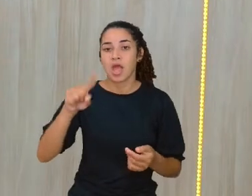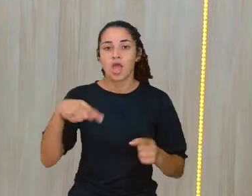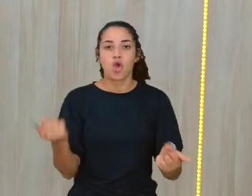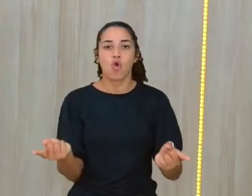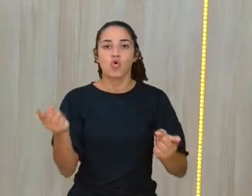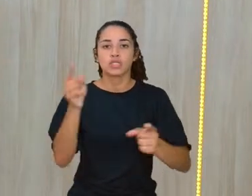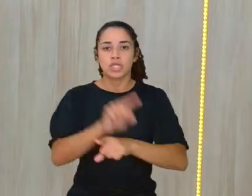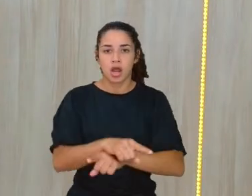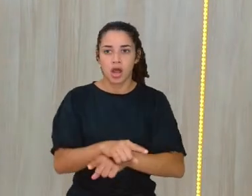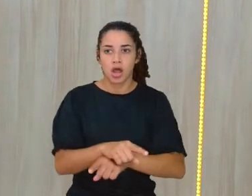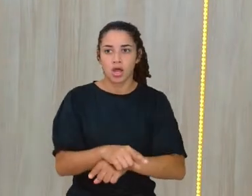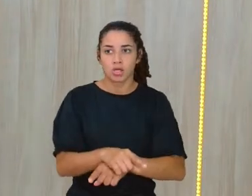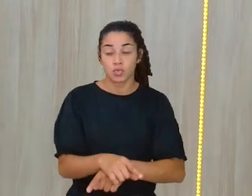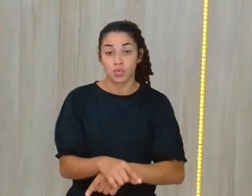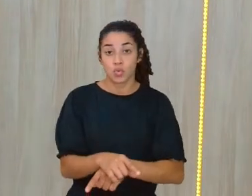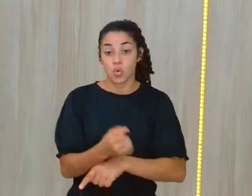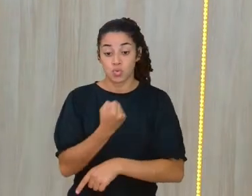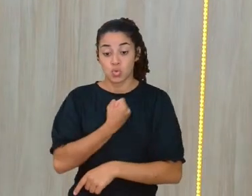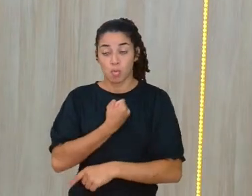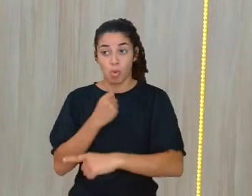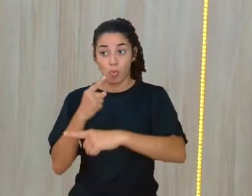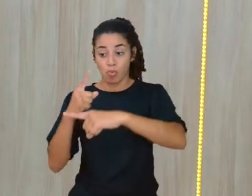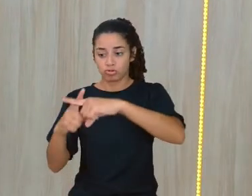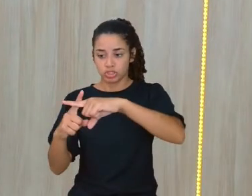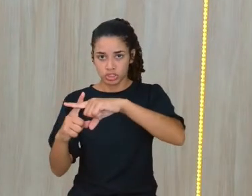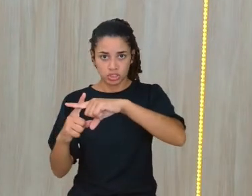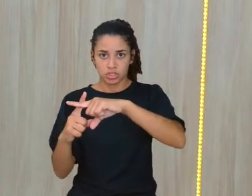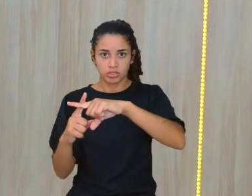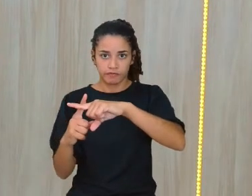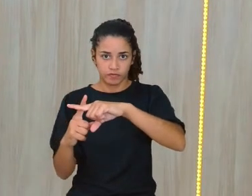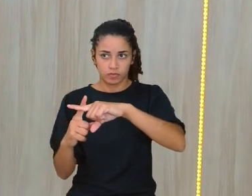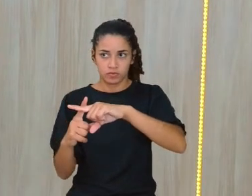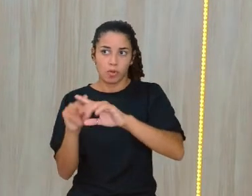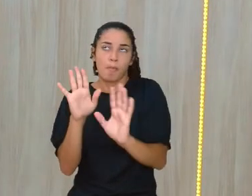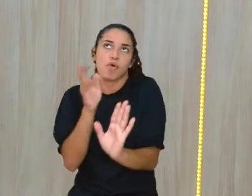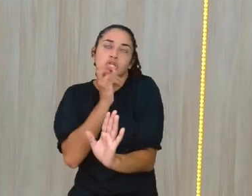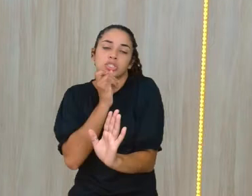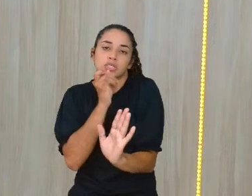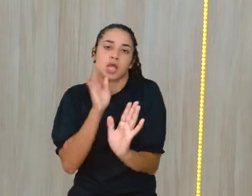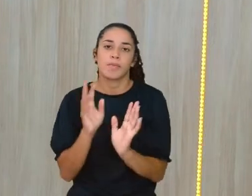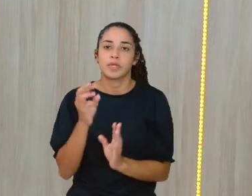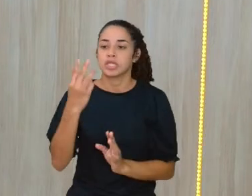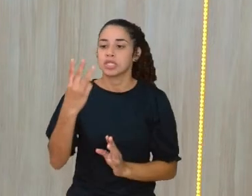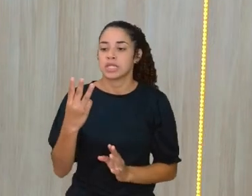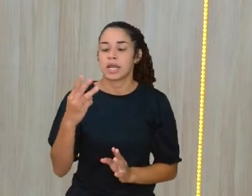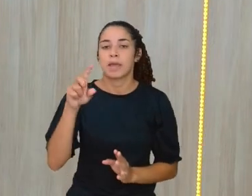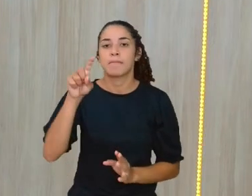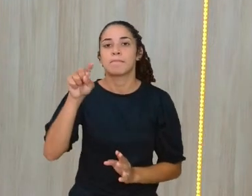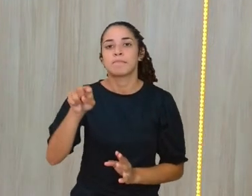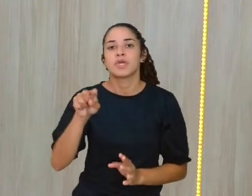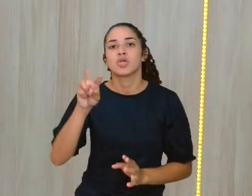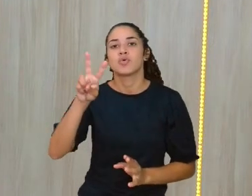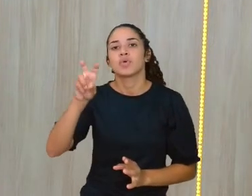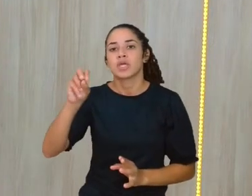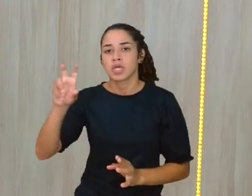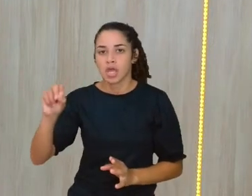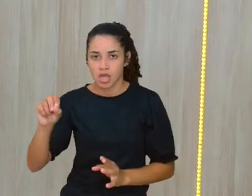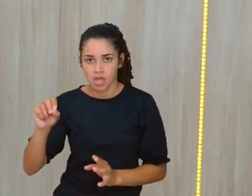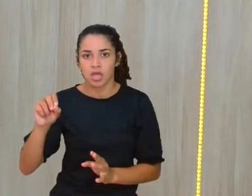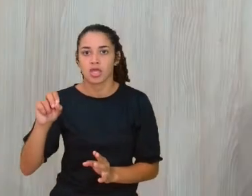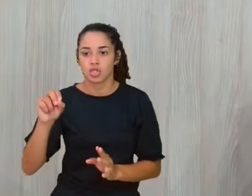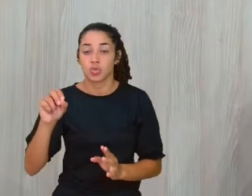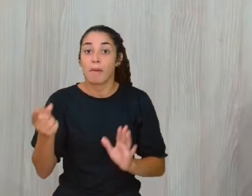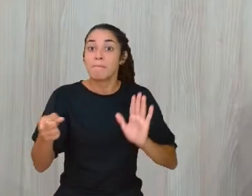Então, o número positivo que eu disser aqui, por exemplo, 3.500, Marta, é o simétrico.